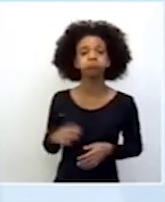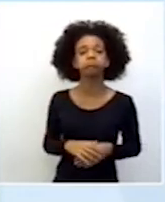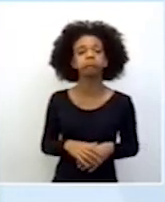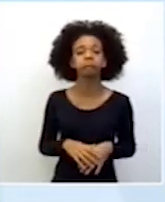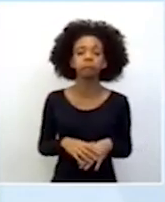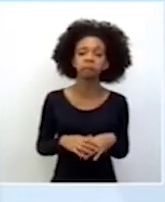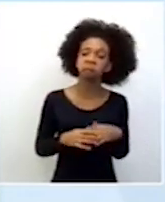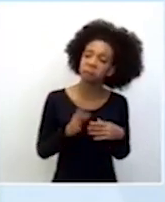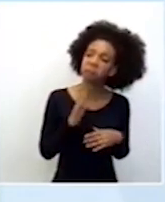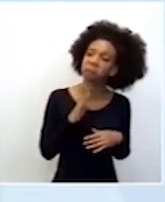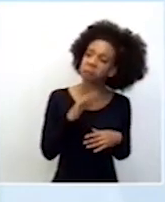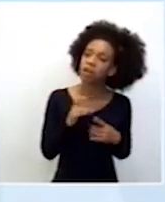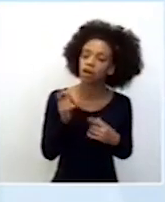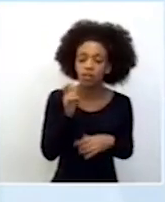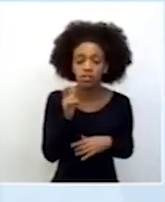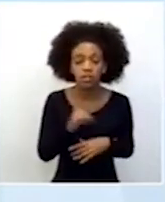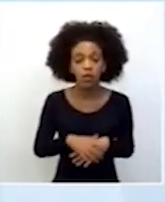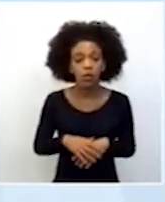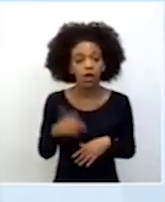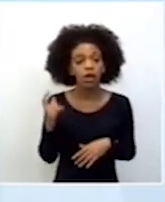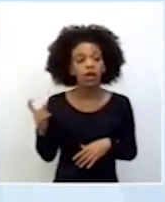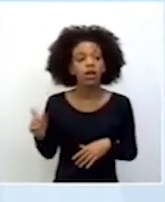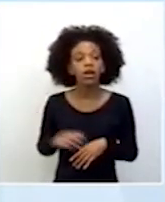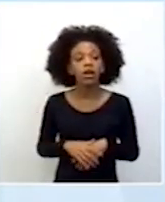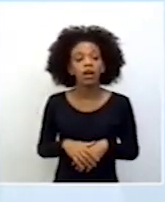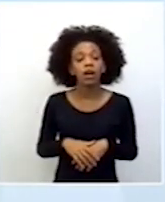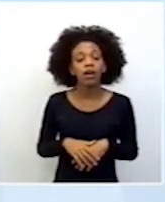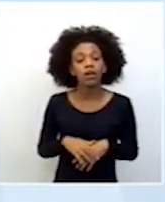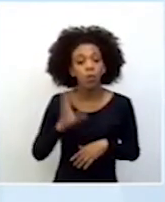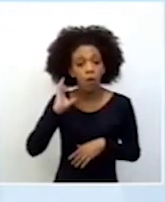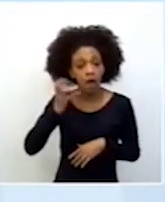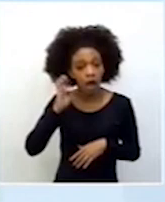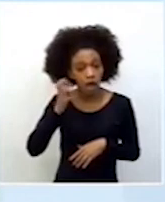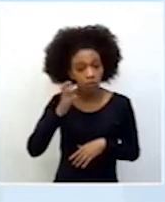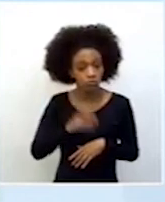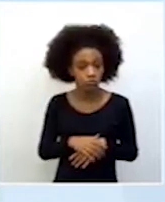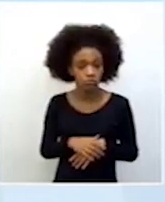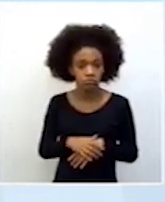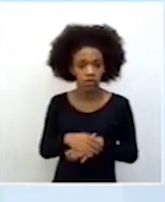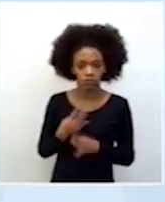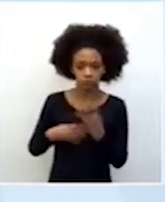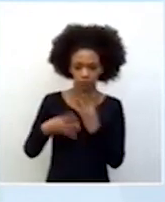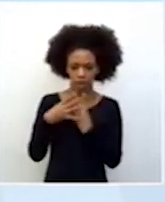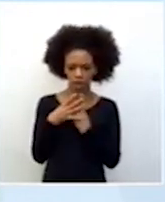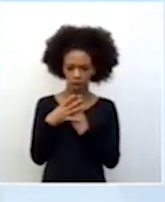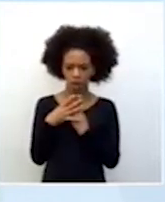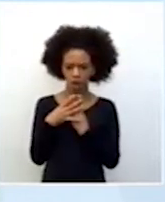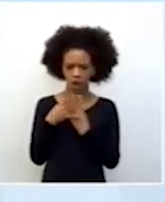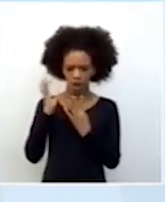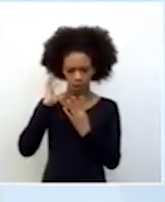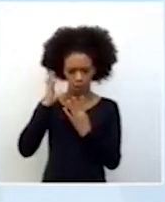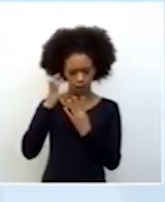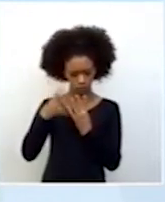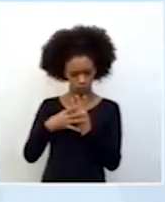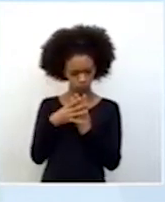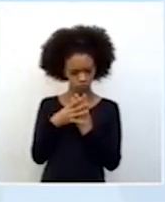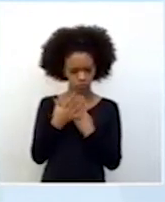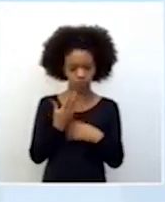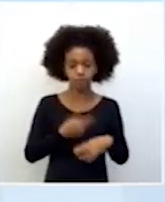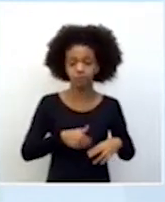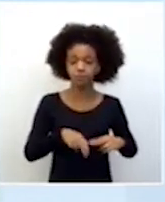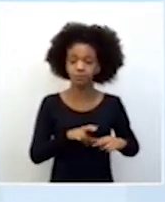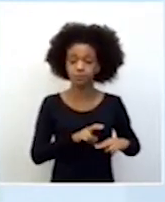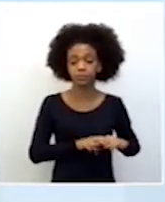legal, bem interessante, e esse som é de um rádio que está dentro de uma gaiola, gente. O homem está sentado na